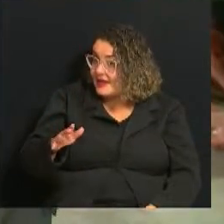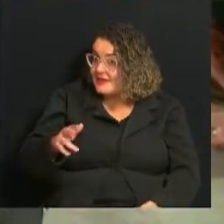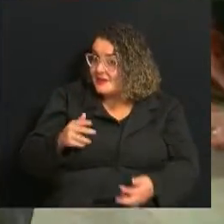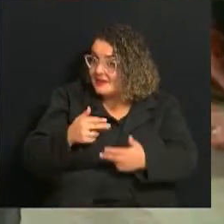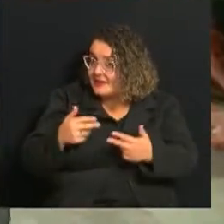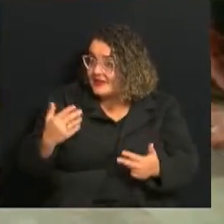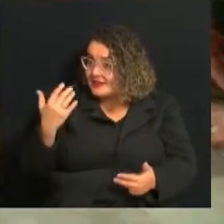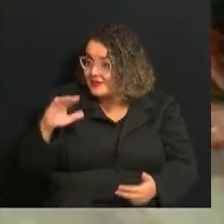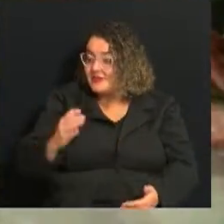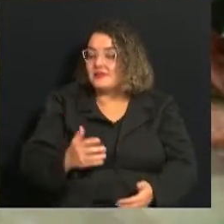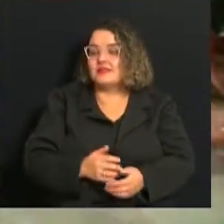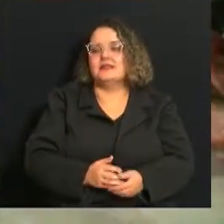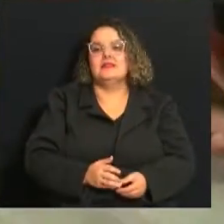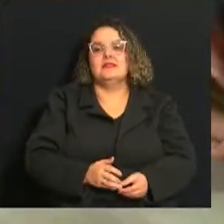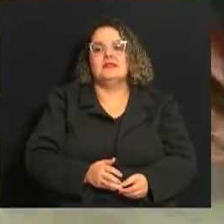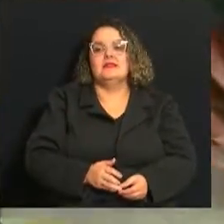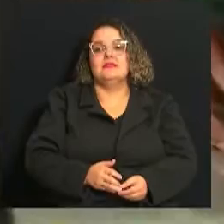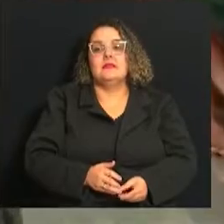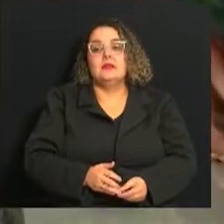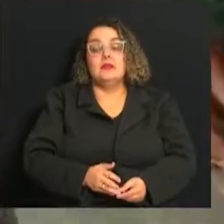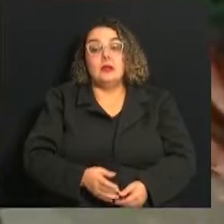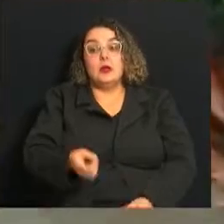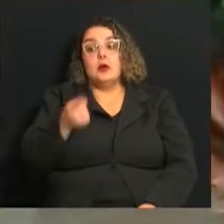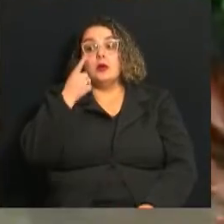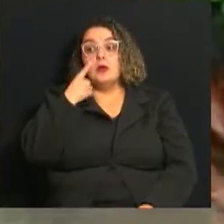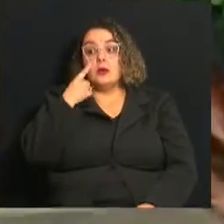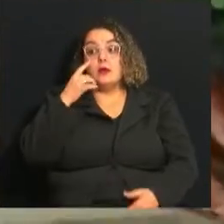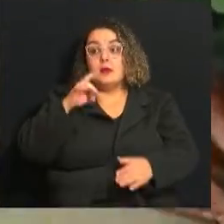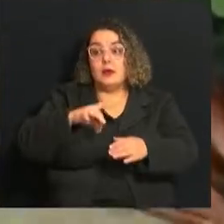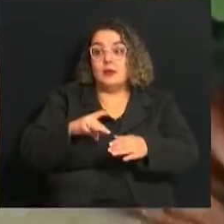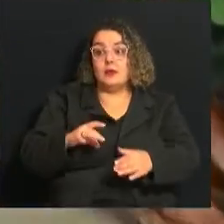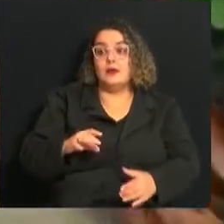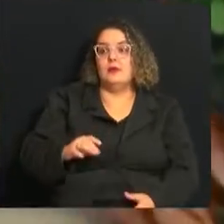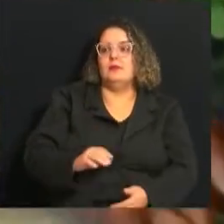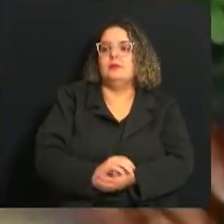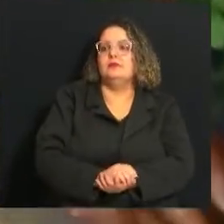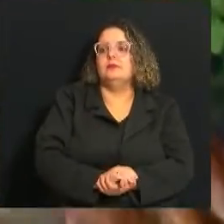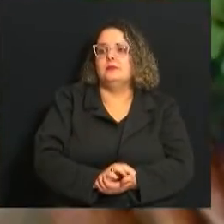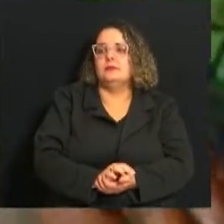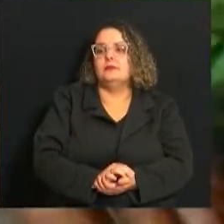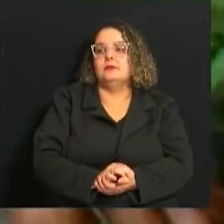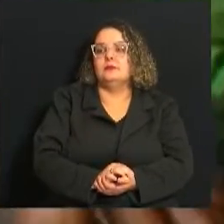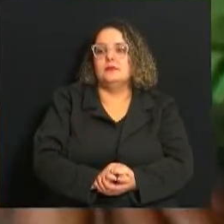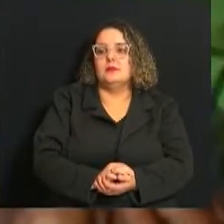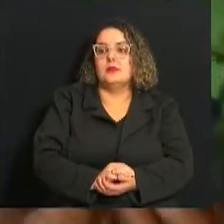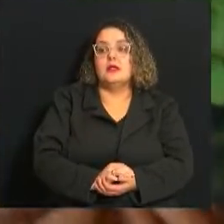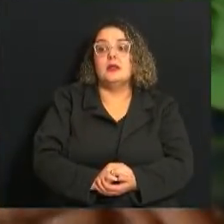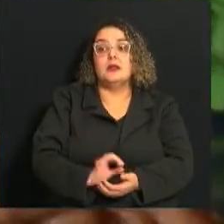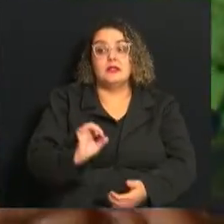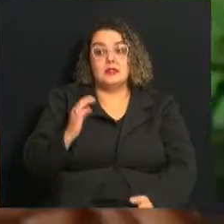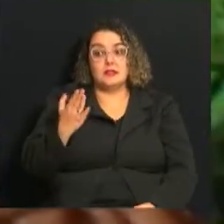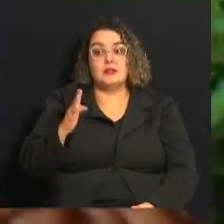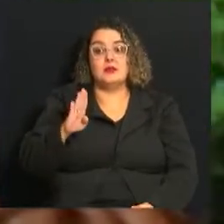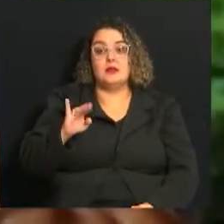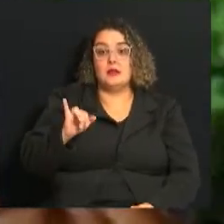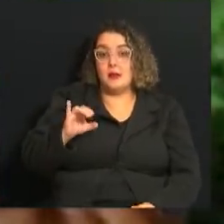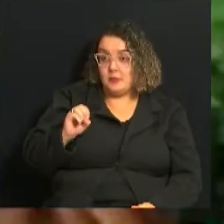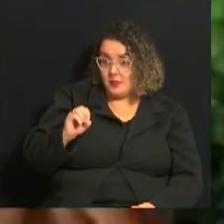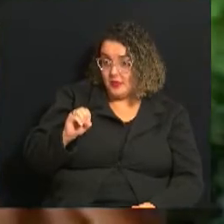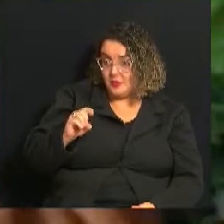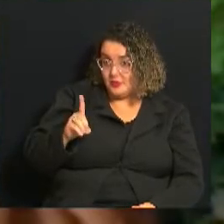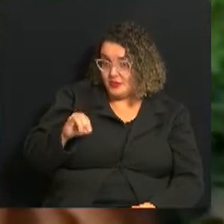lançamento. Veja bem, essa planta chamada Lípia alba é uma planta que ocorre na biodiversidade do Brasil, uma